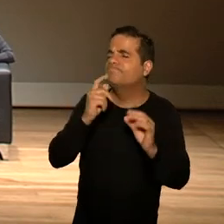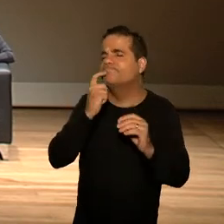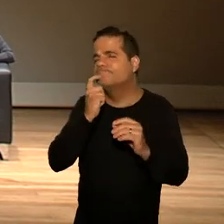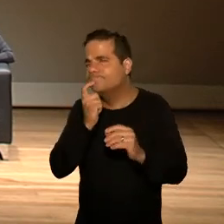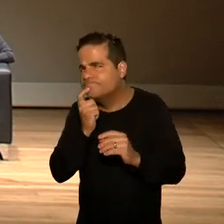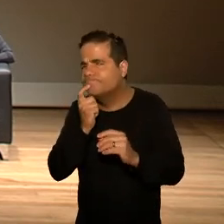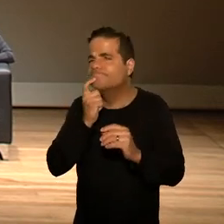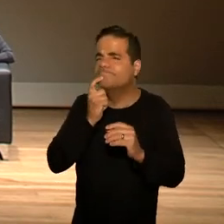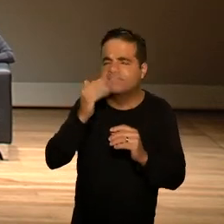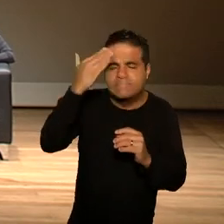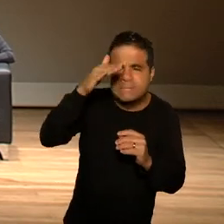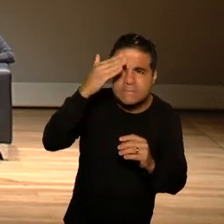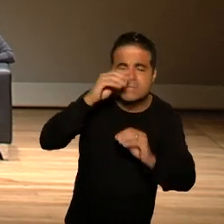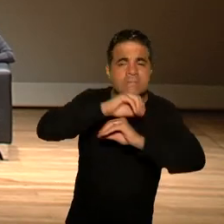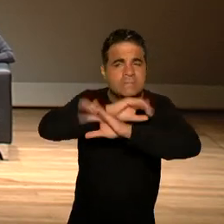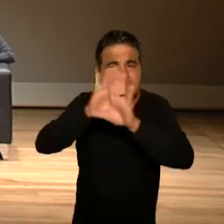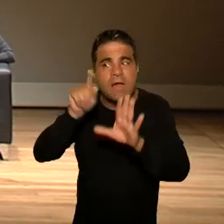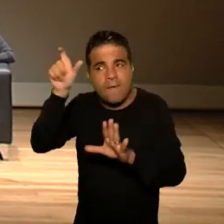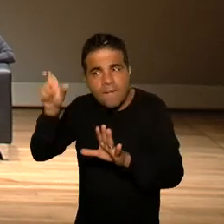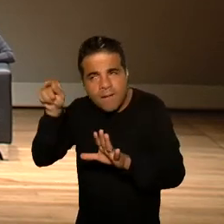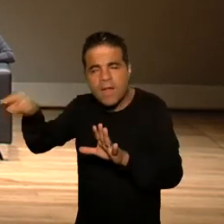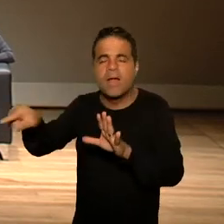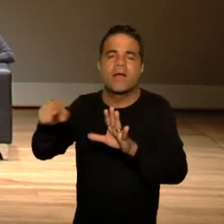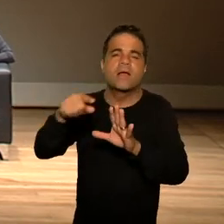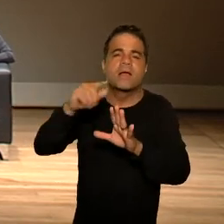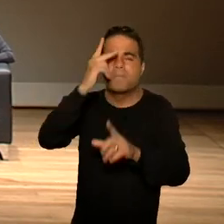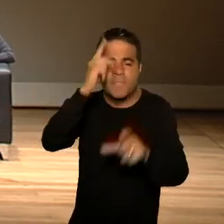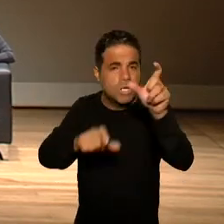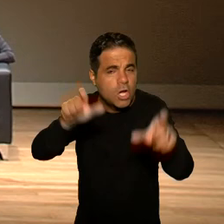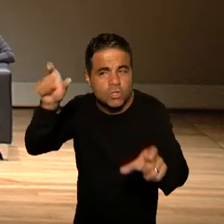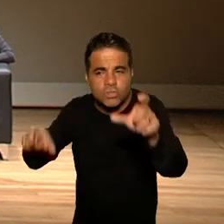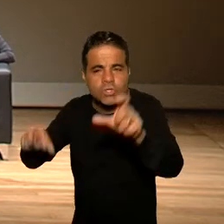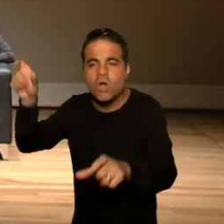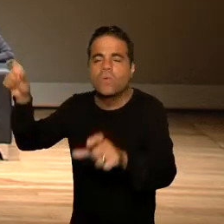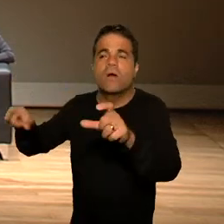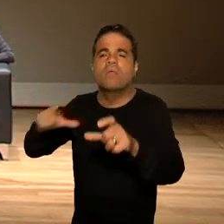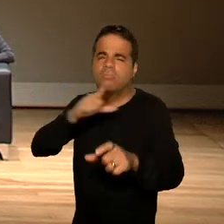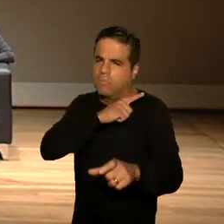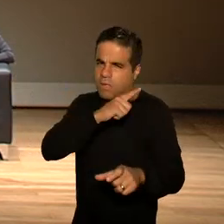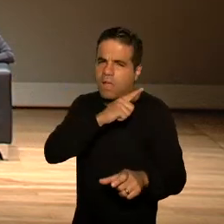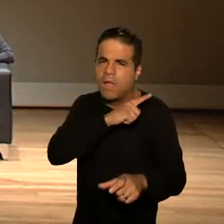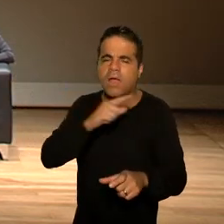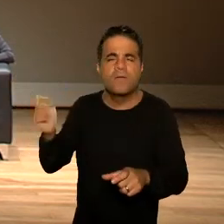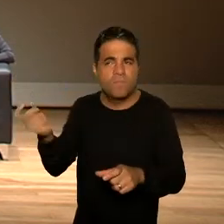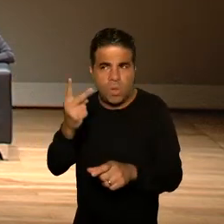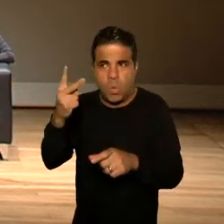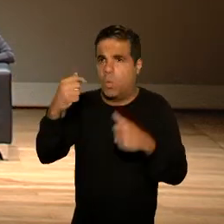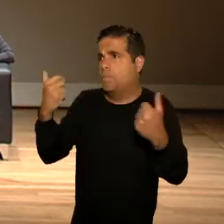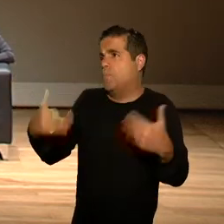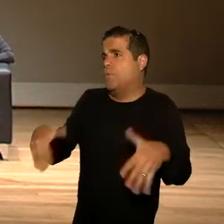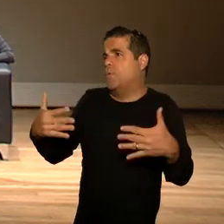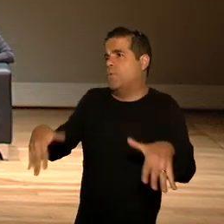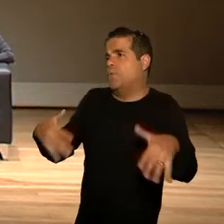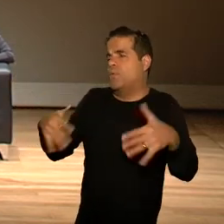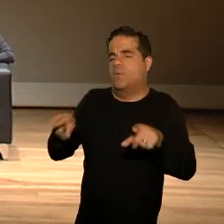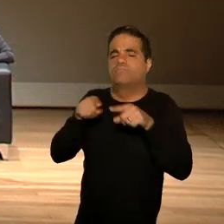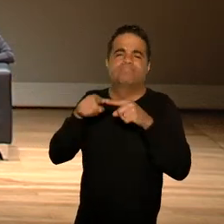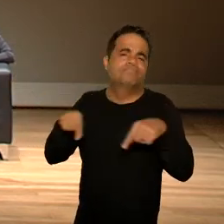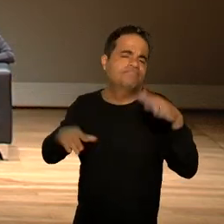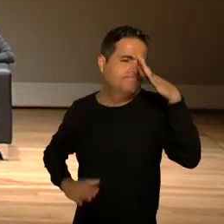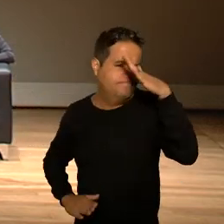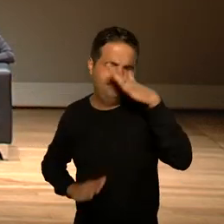saída compreender que aquele momento com aquelas pessoas tem um valor em si ele não se